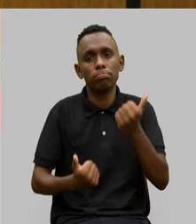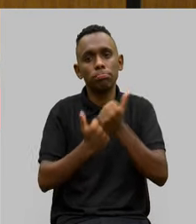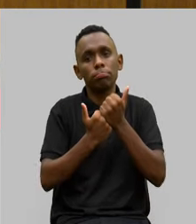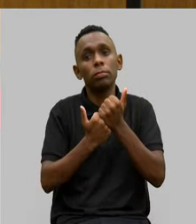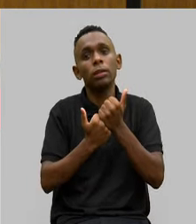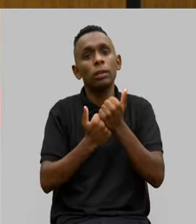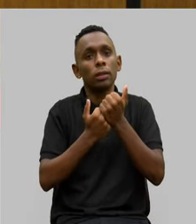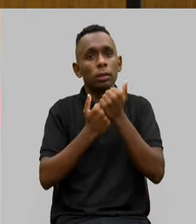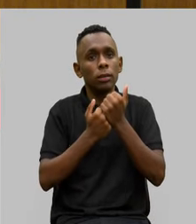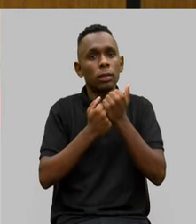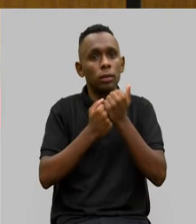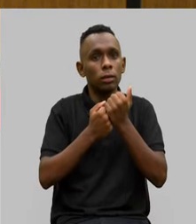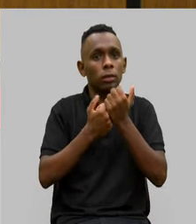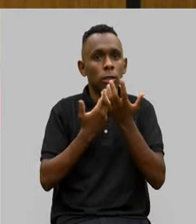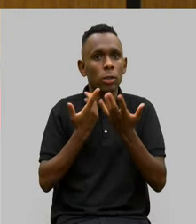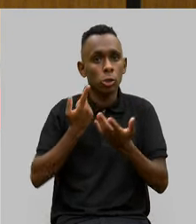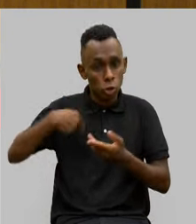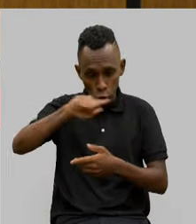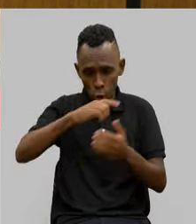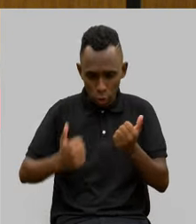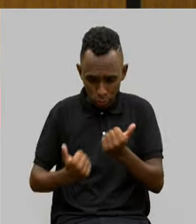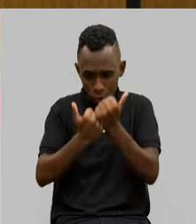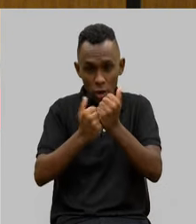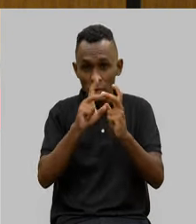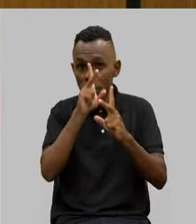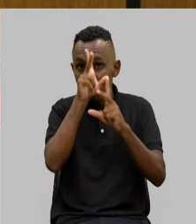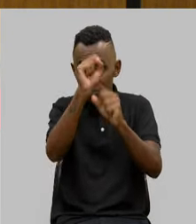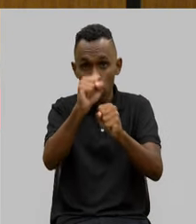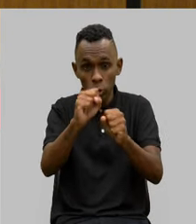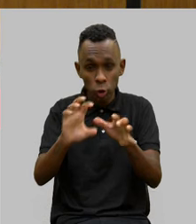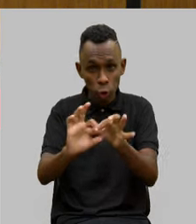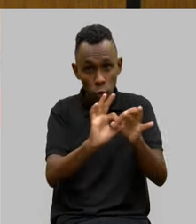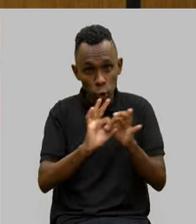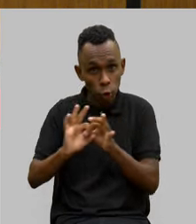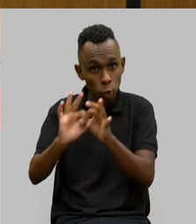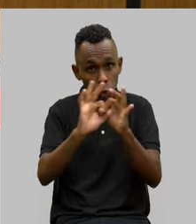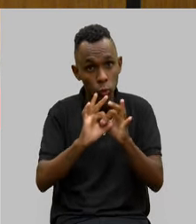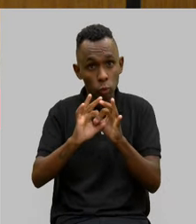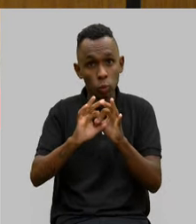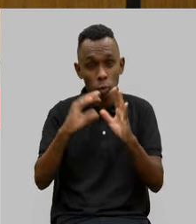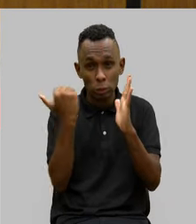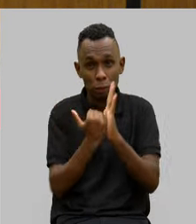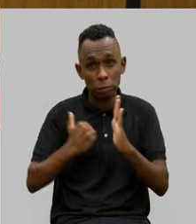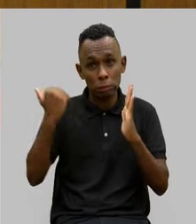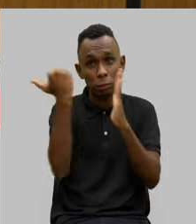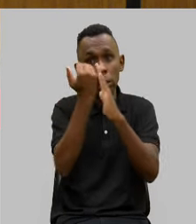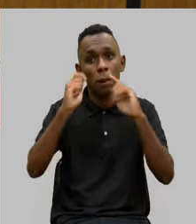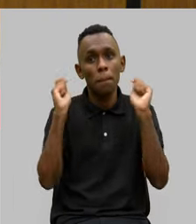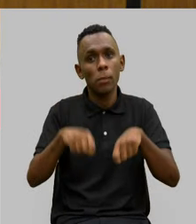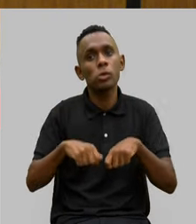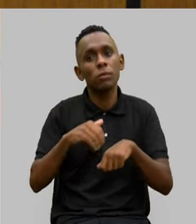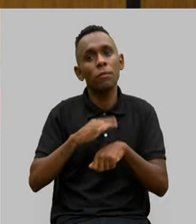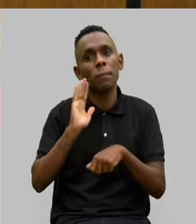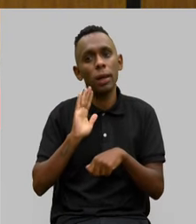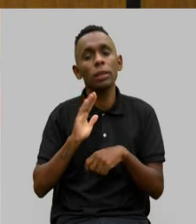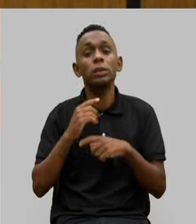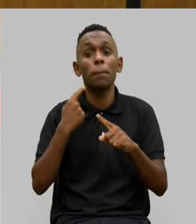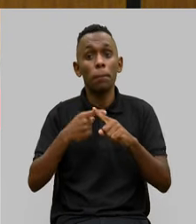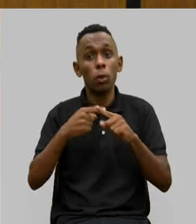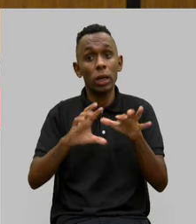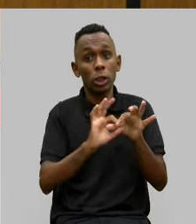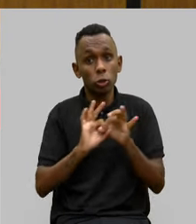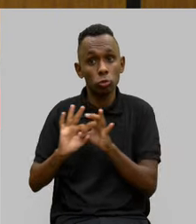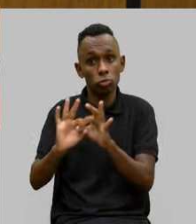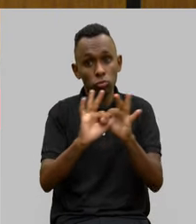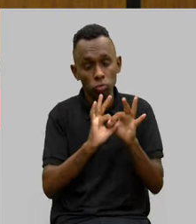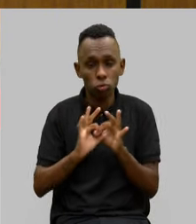sabe a ideia dos Juntos somos mais fortes Pois é Juntos somos mais fortes juntos somos muito mais capazes porque juntos